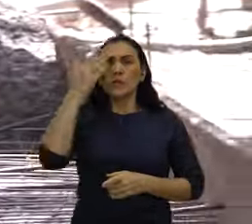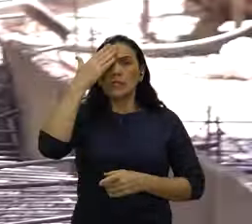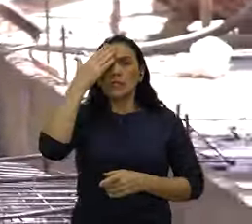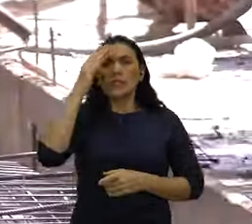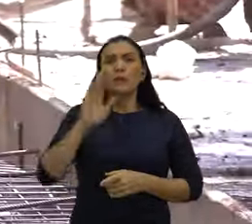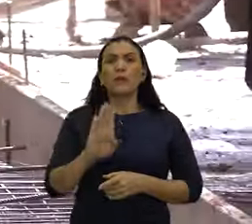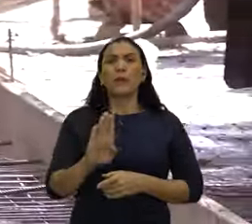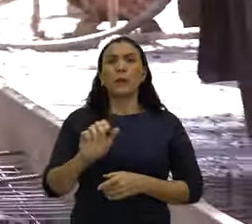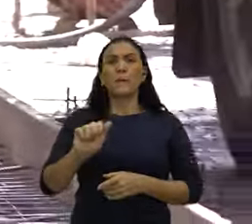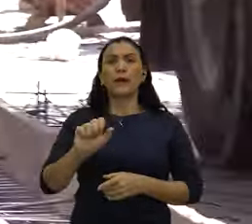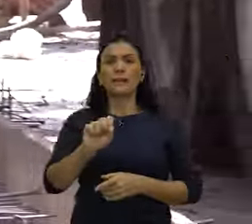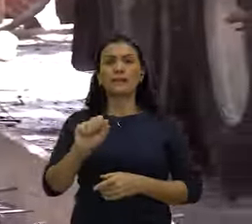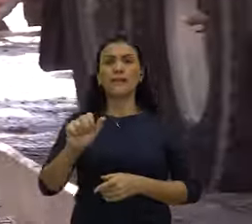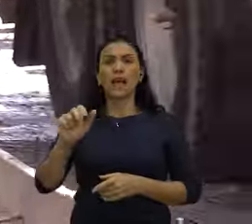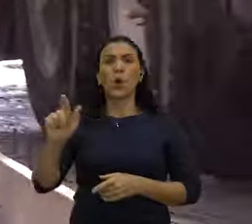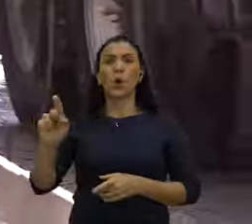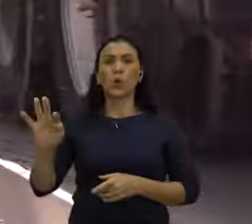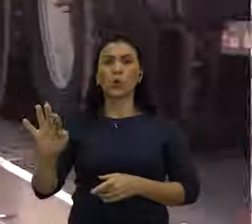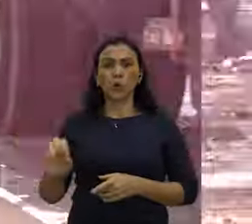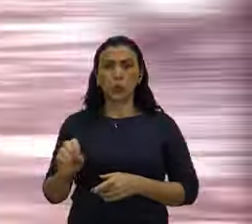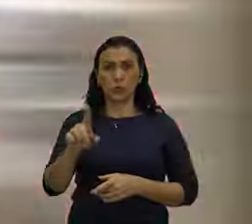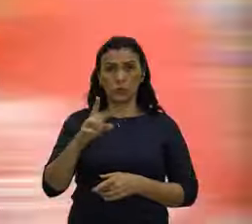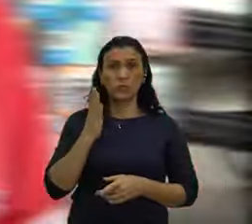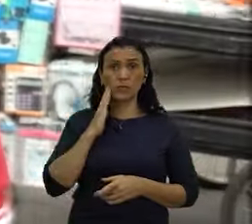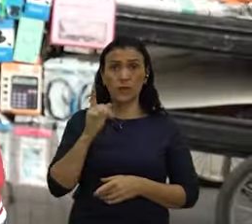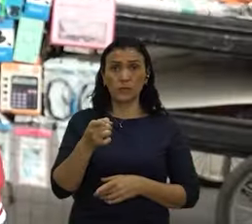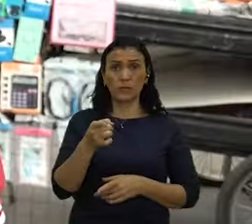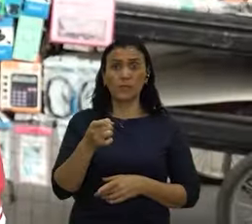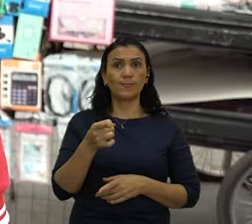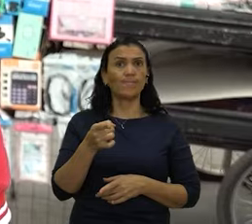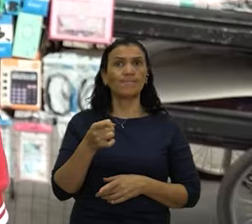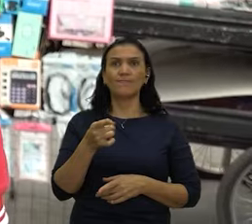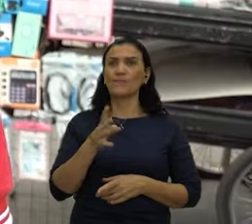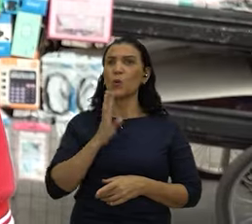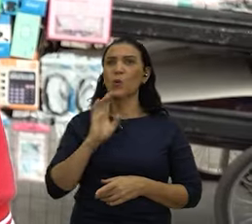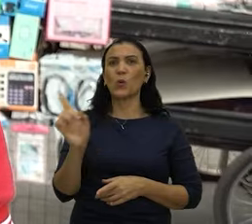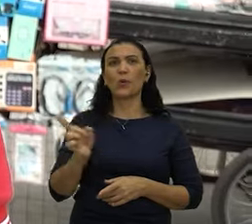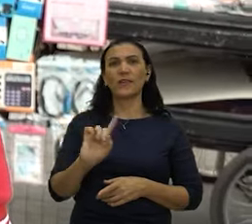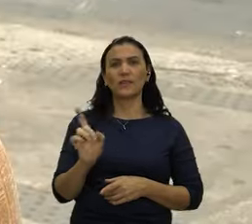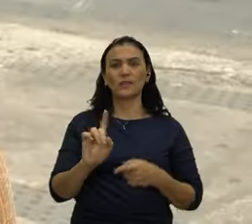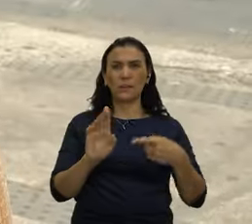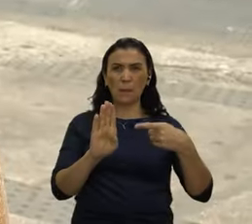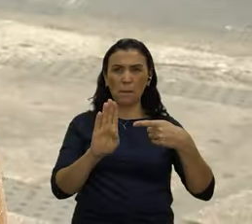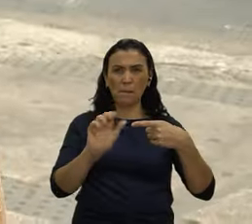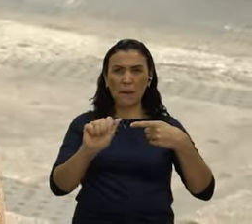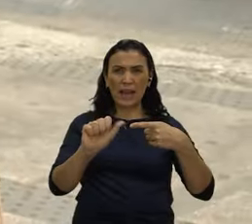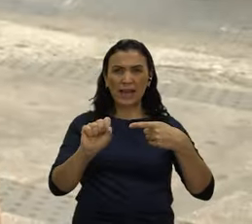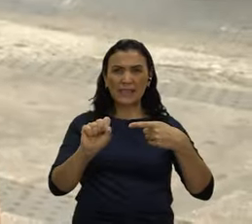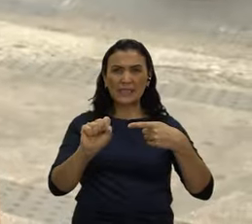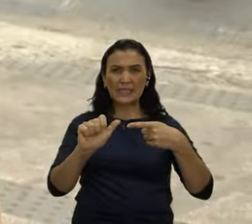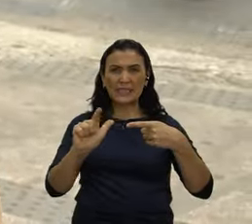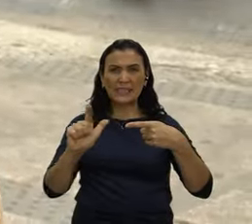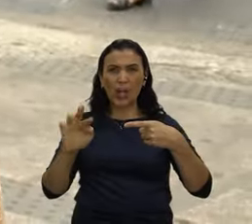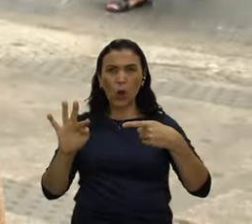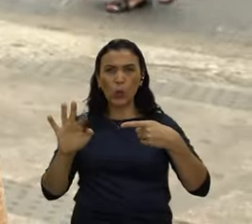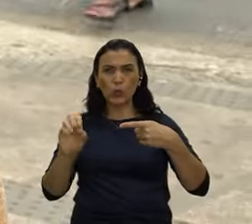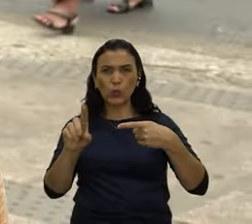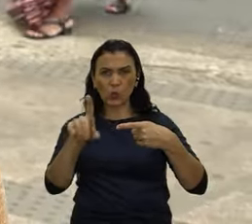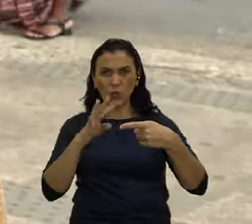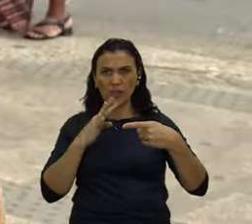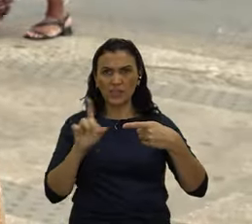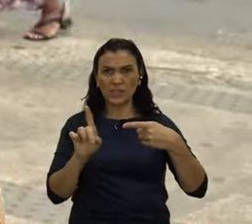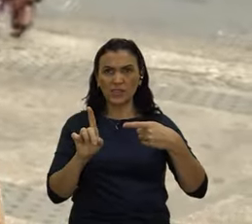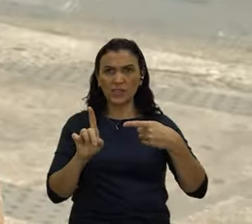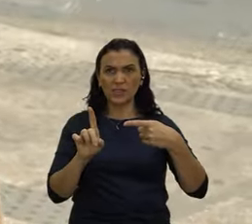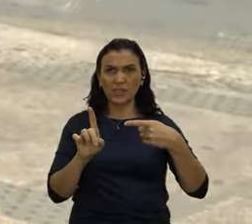Você sabe o que é basalto e para que ele serve? Ah, não tenho a mínima ideia. Basalto? Não. Faz